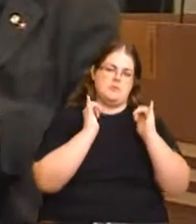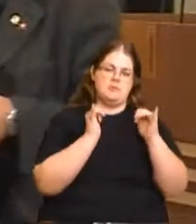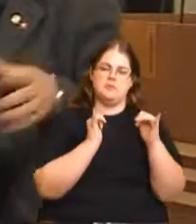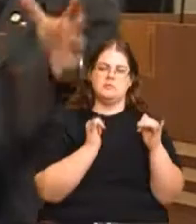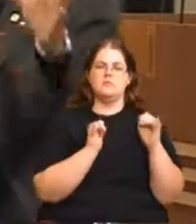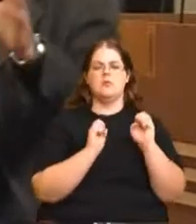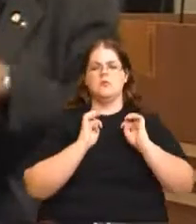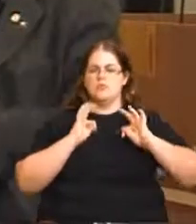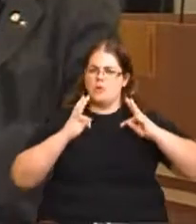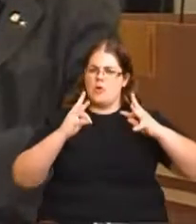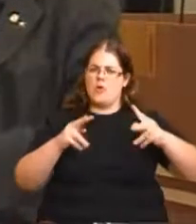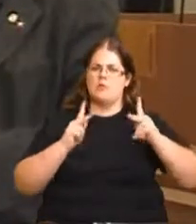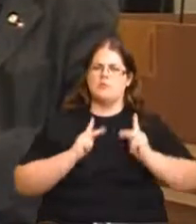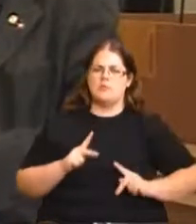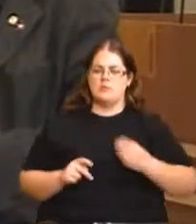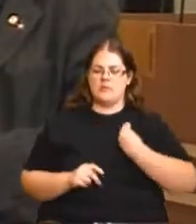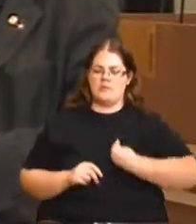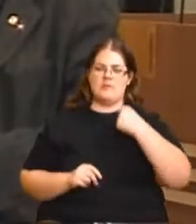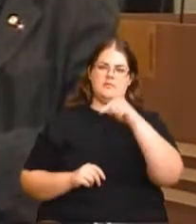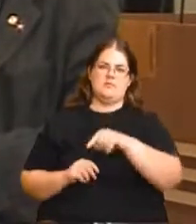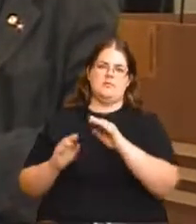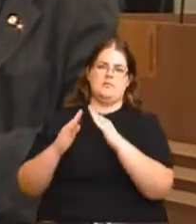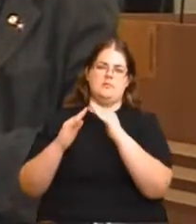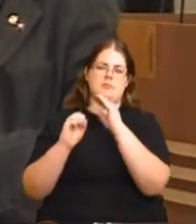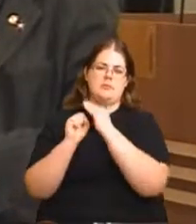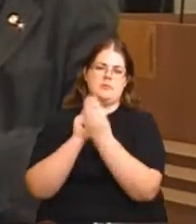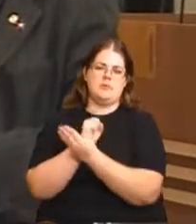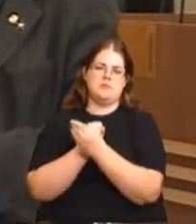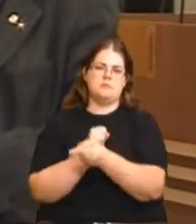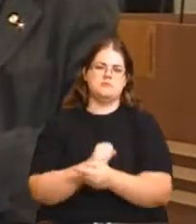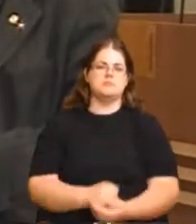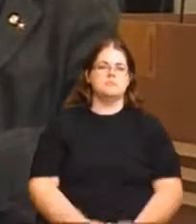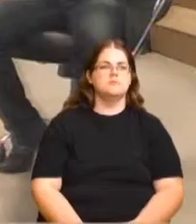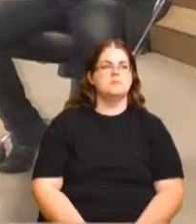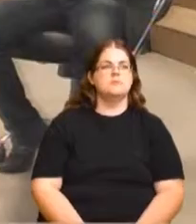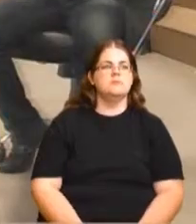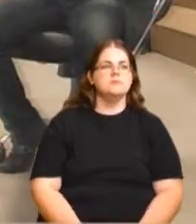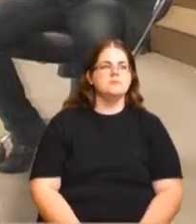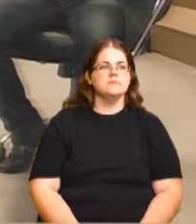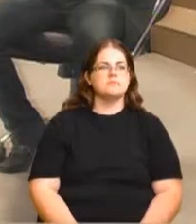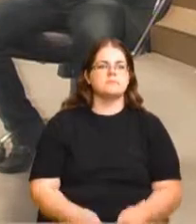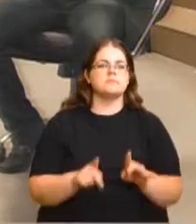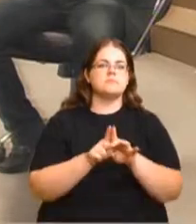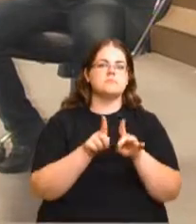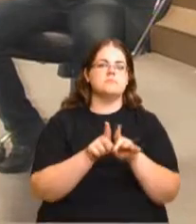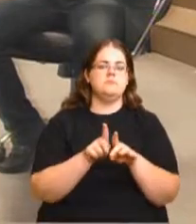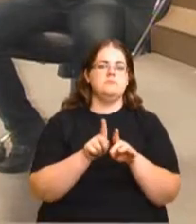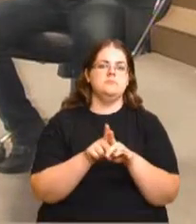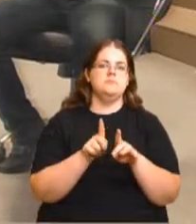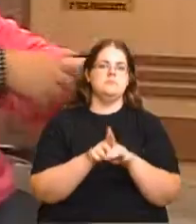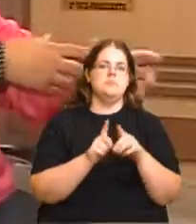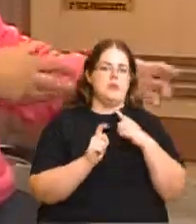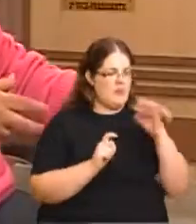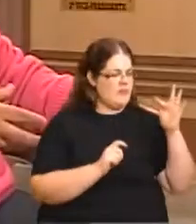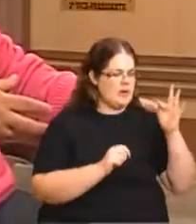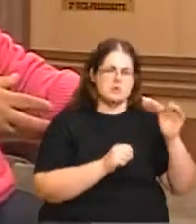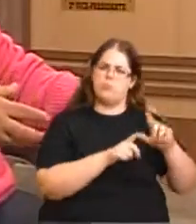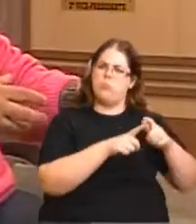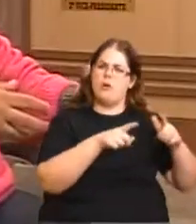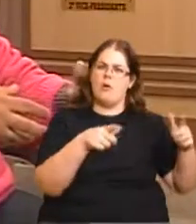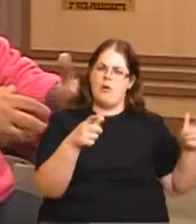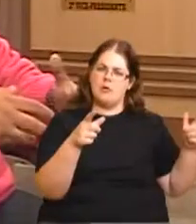e todas as pessoas envolvidas lá na Zona Norte. Porque mesmo que o Distrito Industrial fique no Fragata, o principal